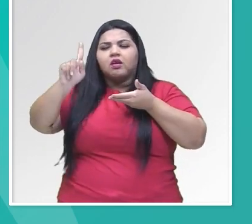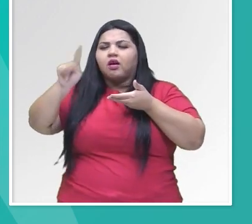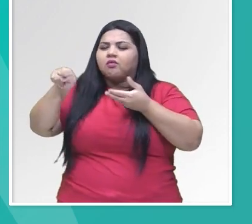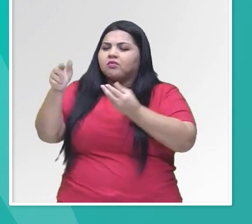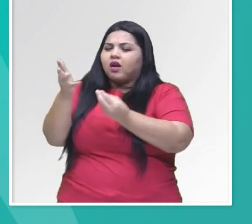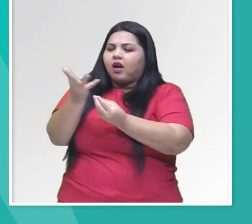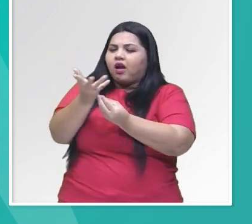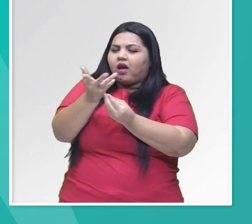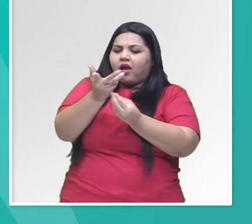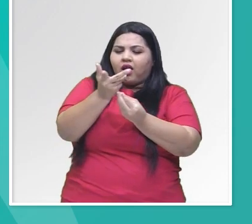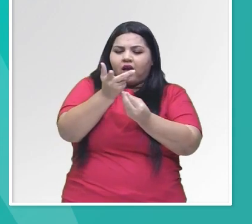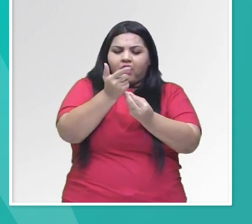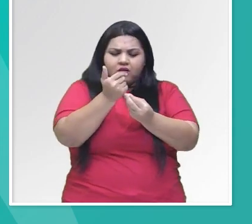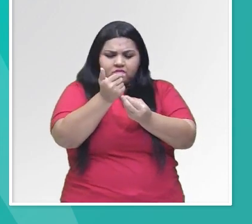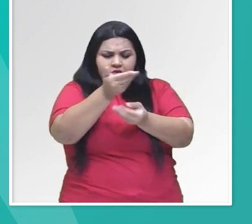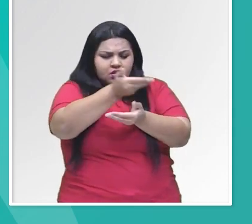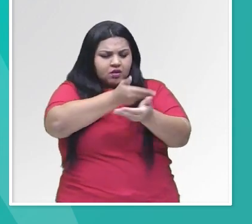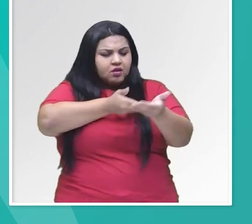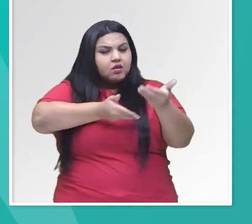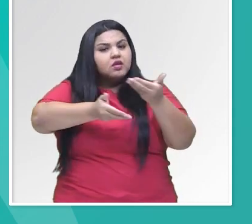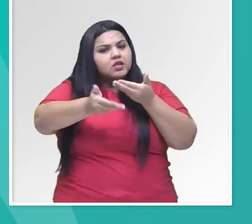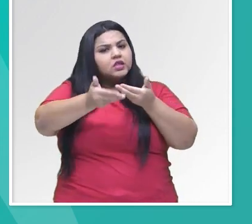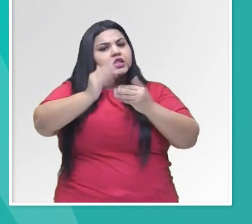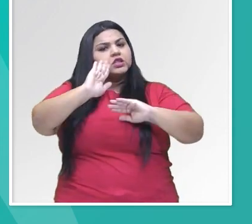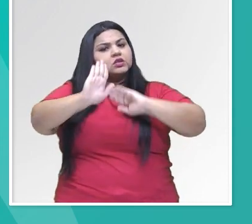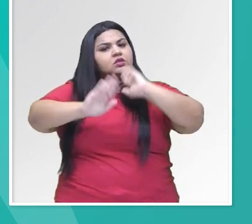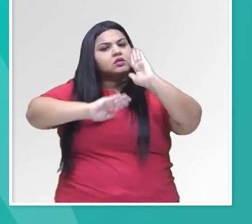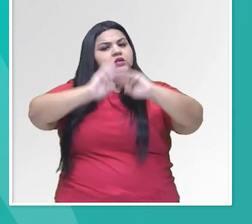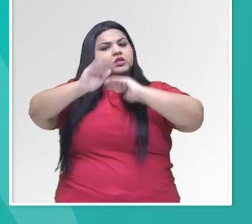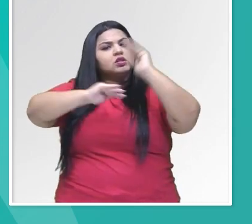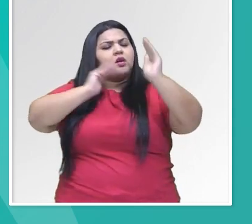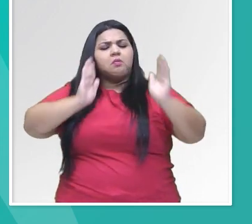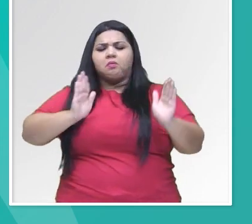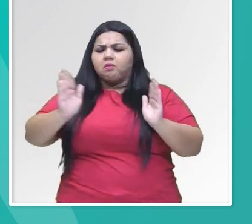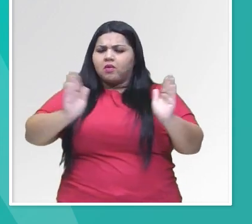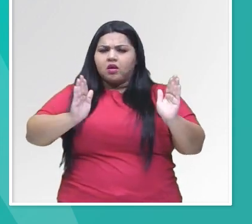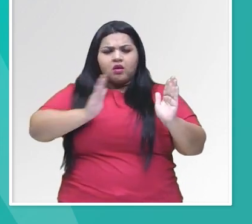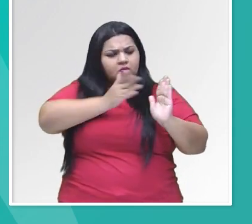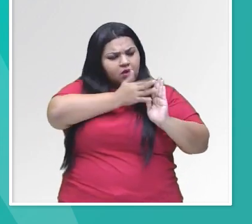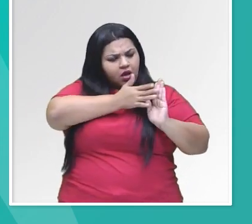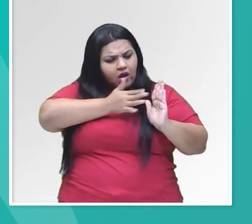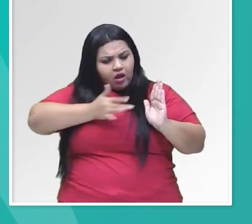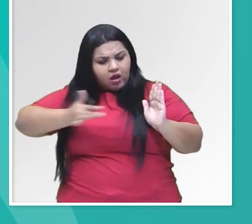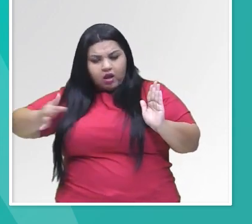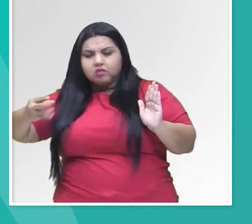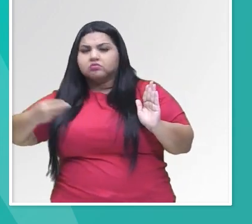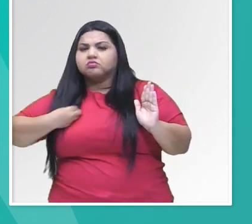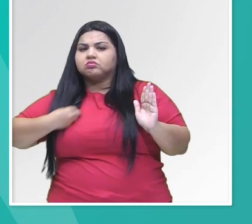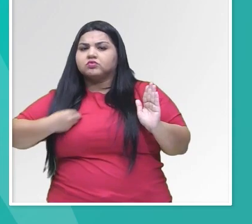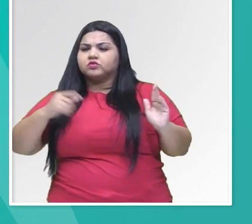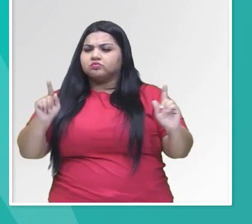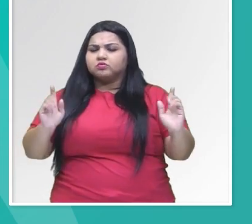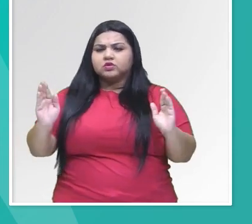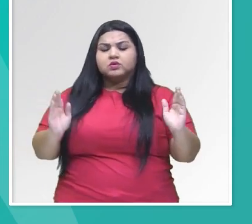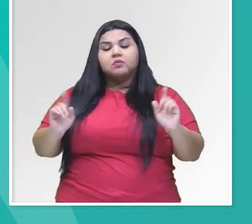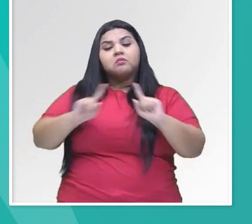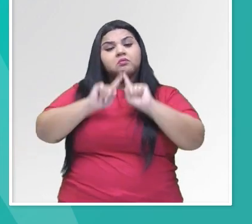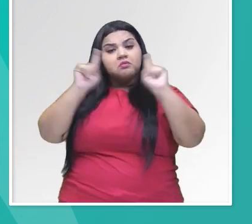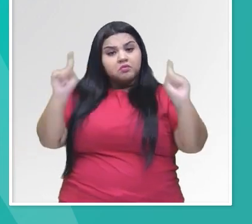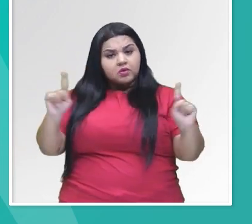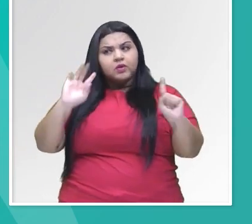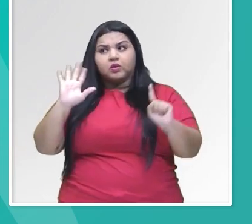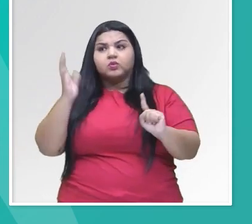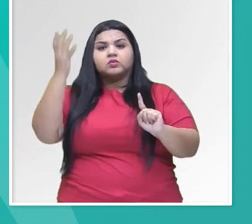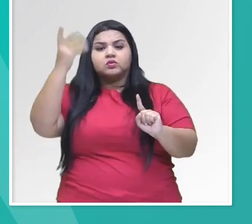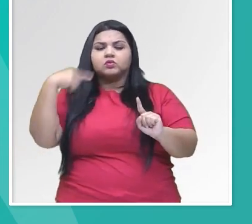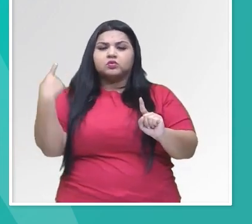A arte de conviver é desenvolvida durante toda a nossa vida. Mas para isso,